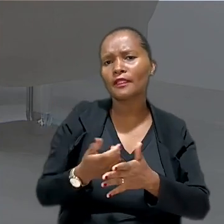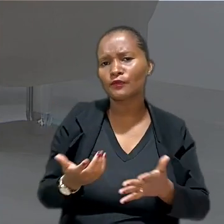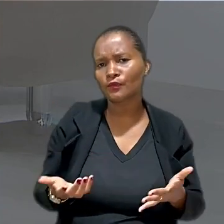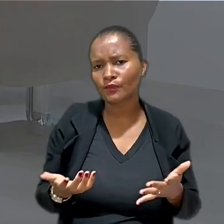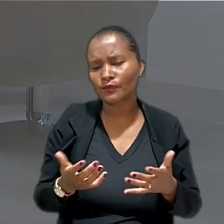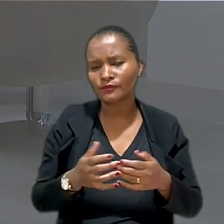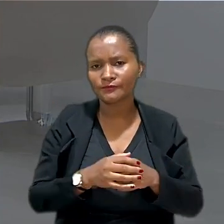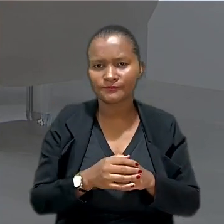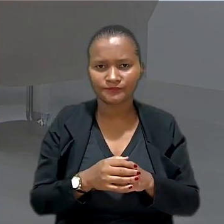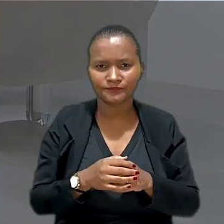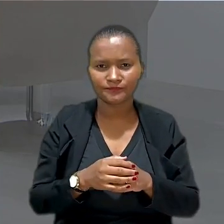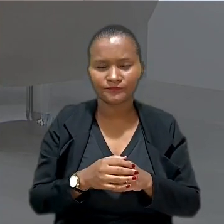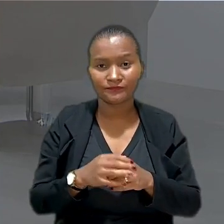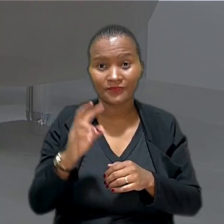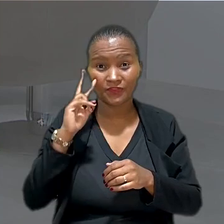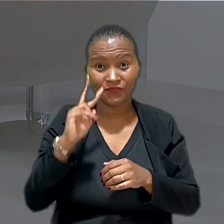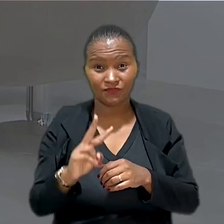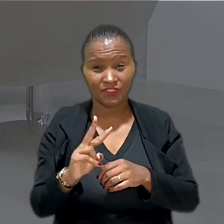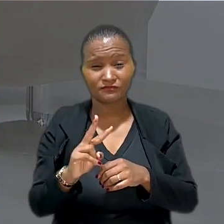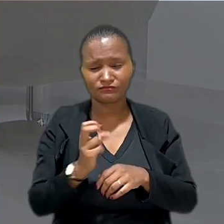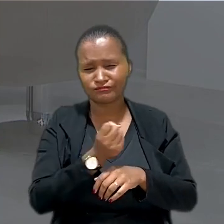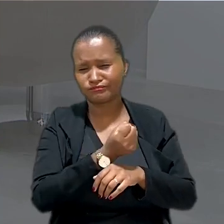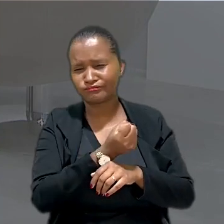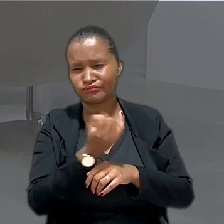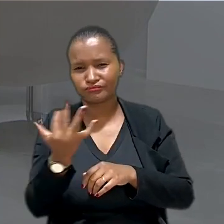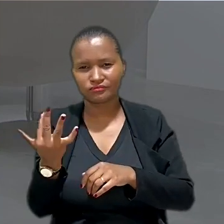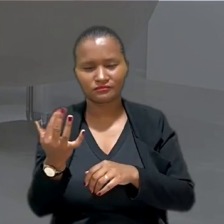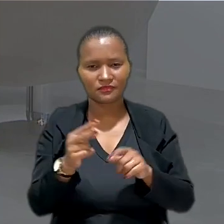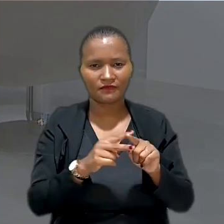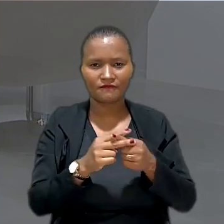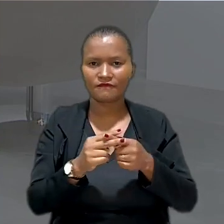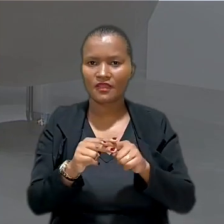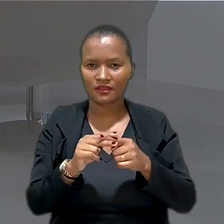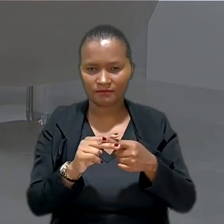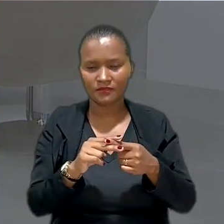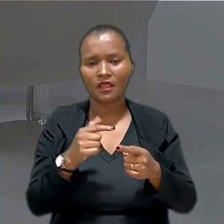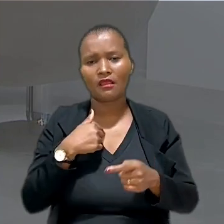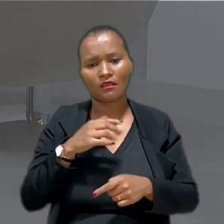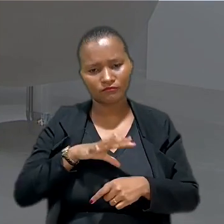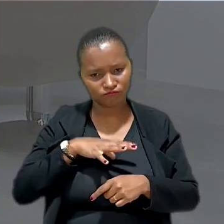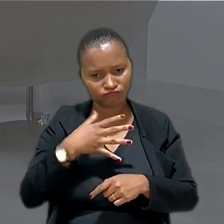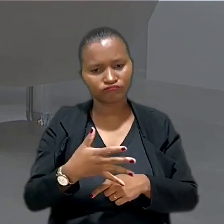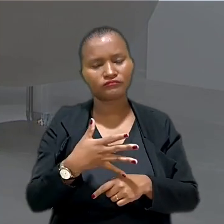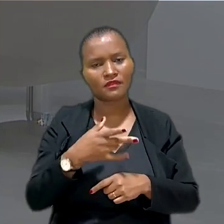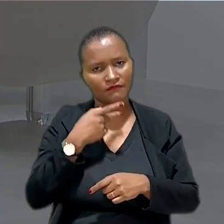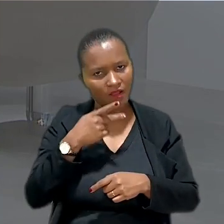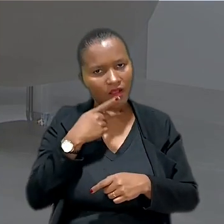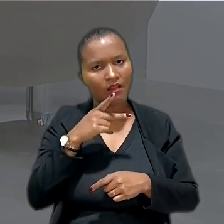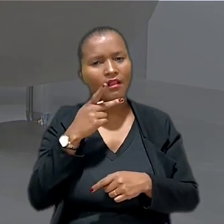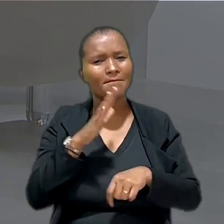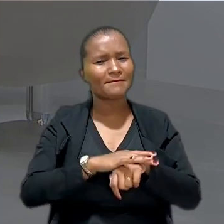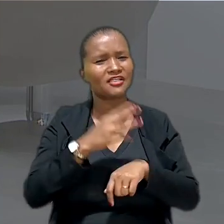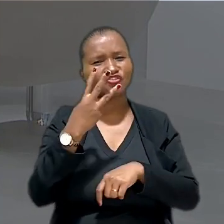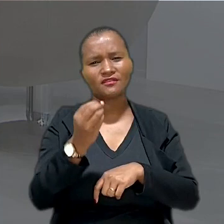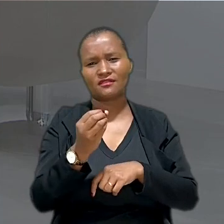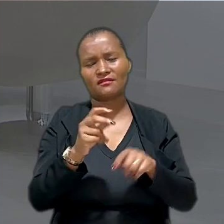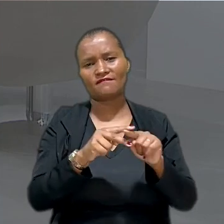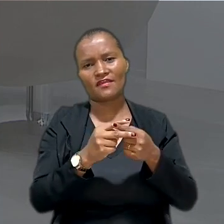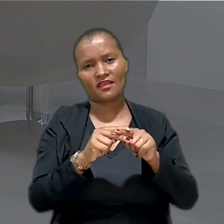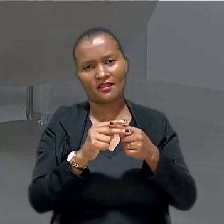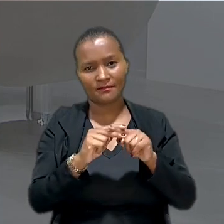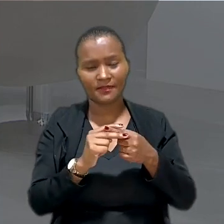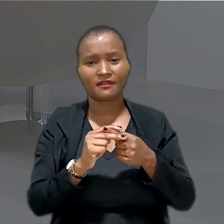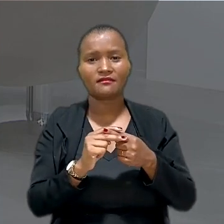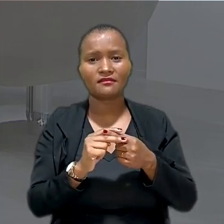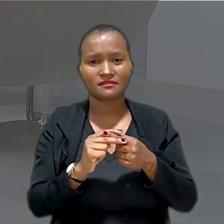valores devidos? Veja, Ana, são inúmeras ferramentas. Eu ouso dizer que são mais de 30 ferramentas hoje que